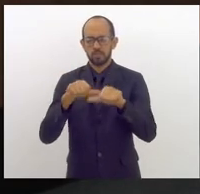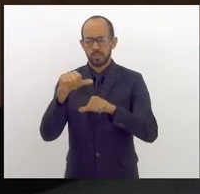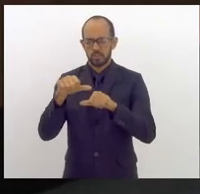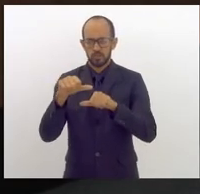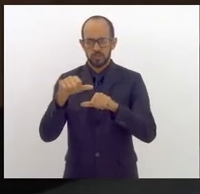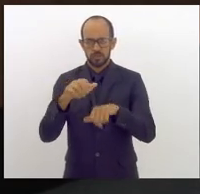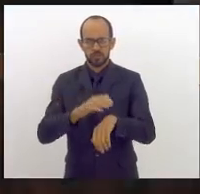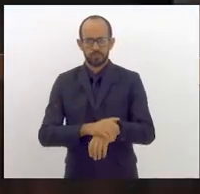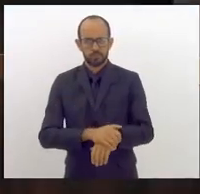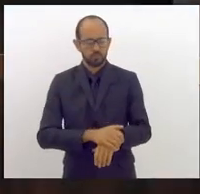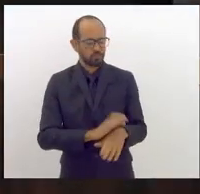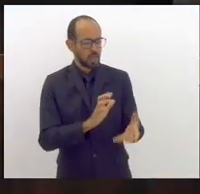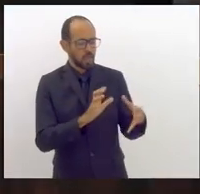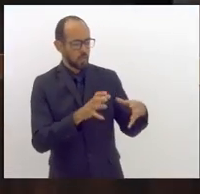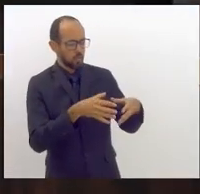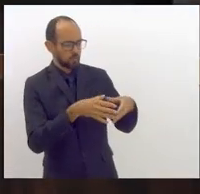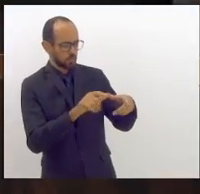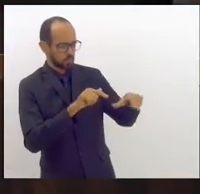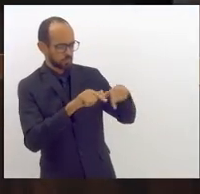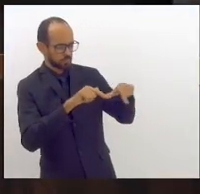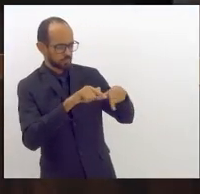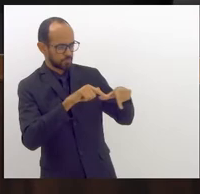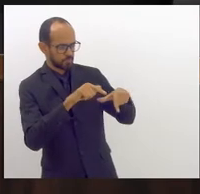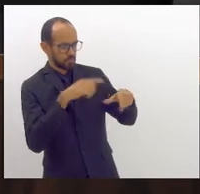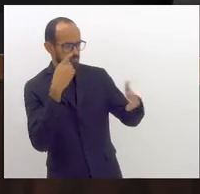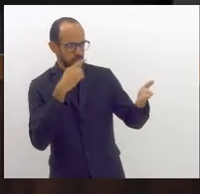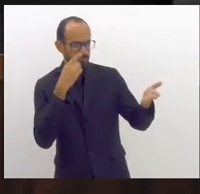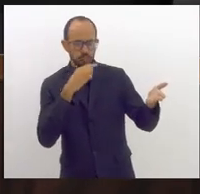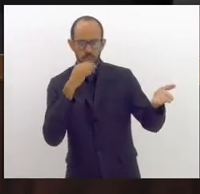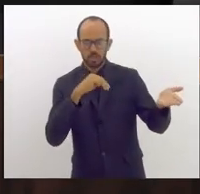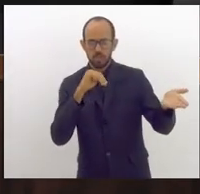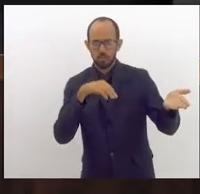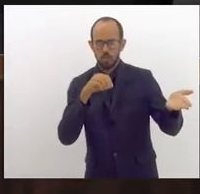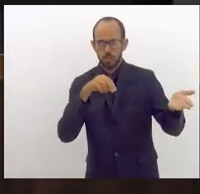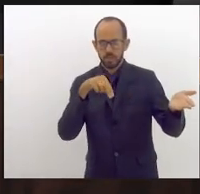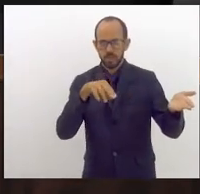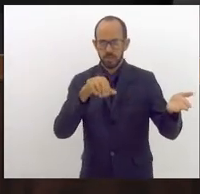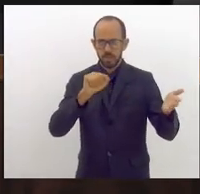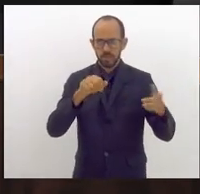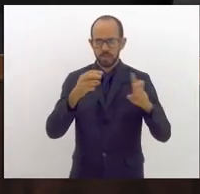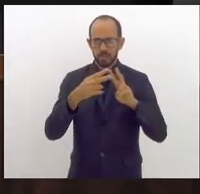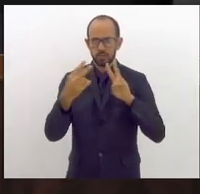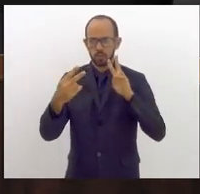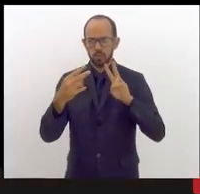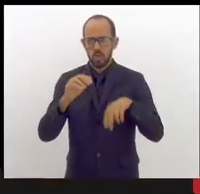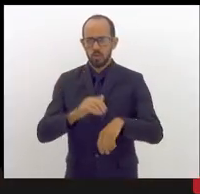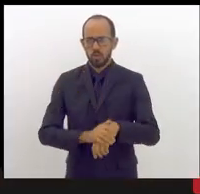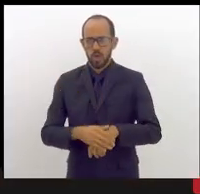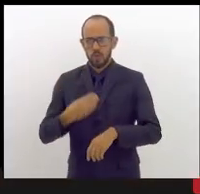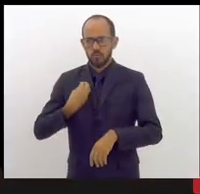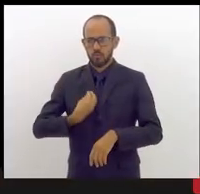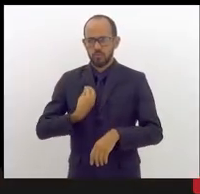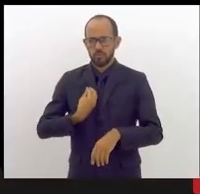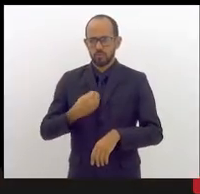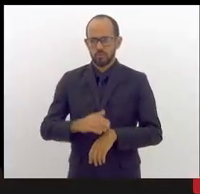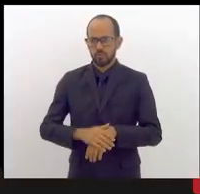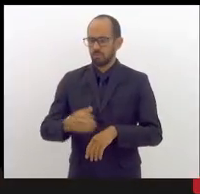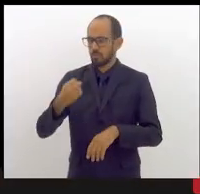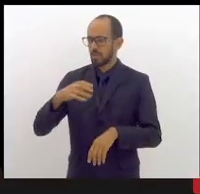Ok pela comissão de trabalho deputada Mônica Francisco e está online ao vivo e